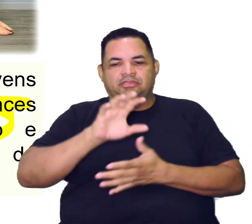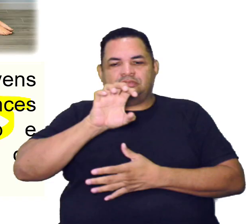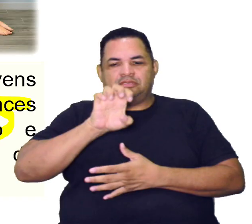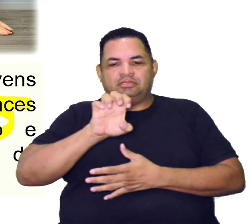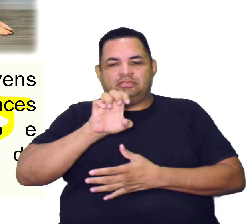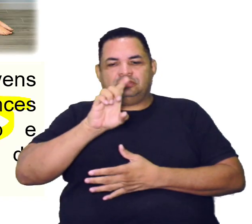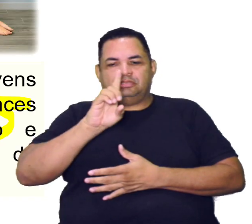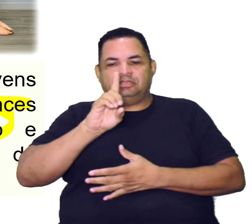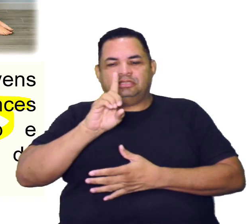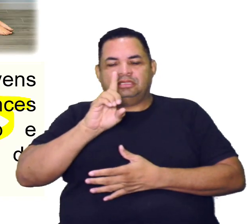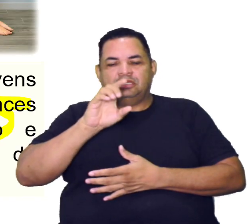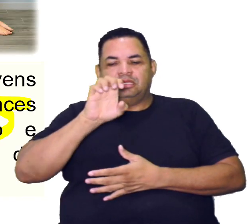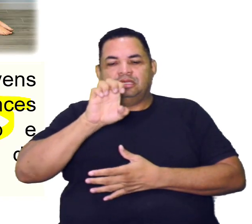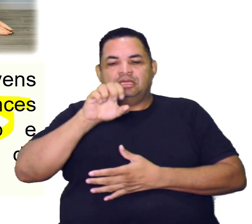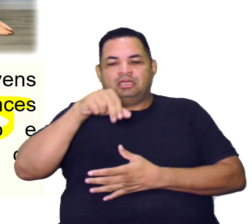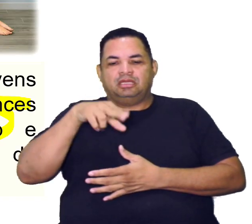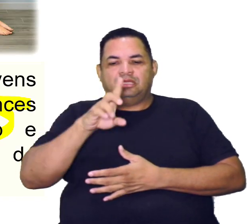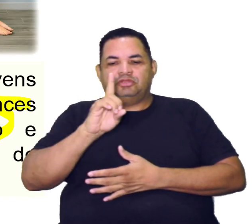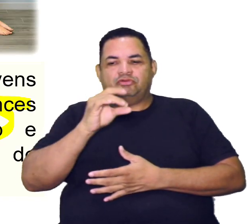falta de